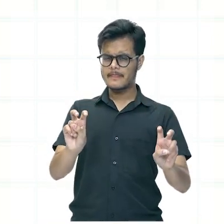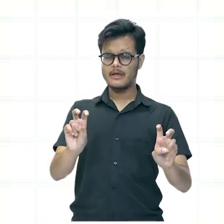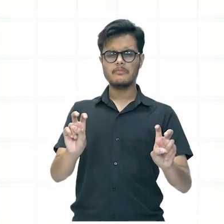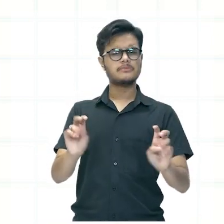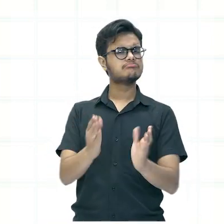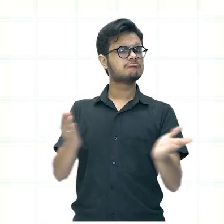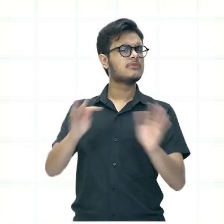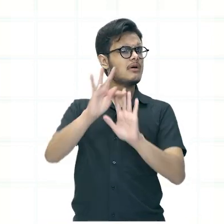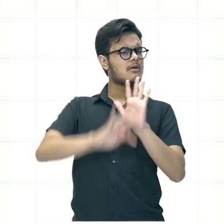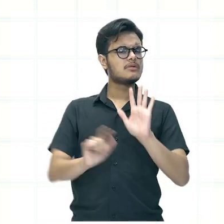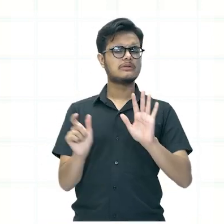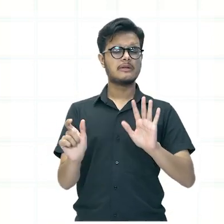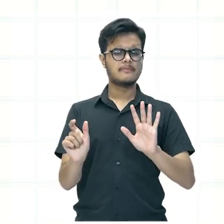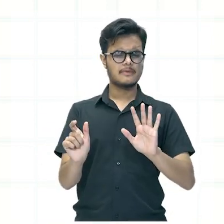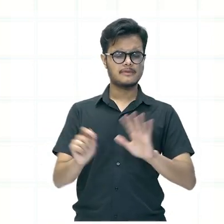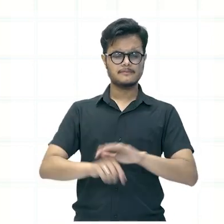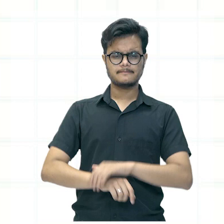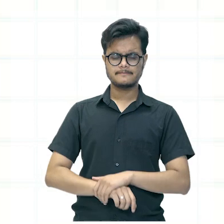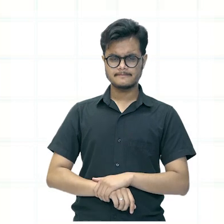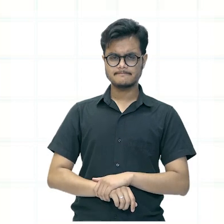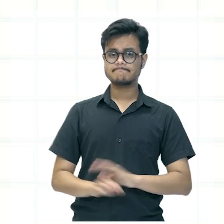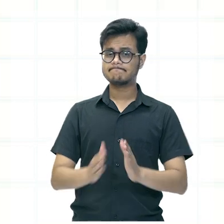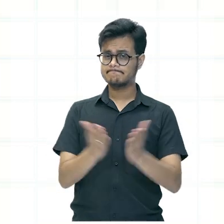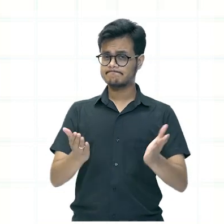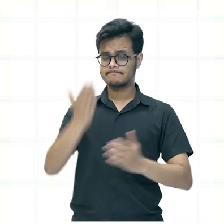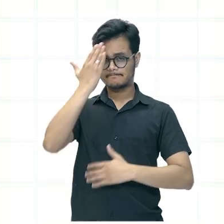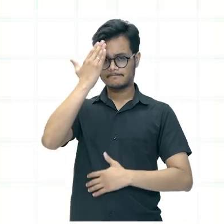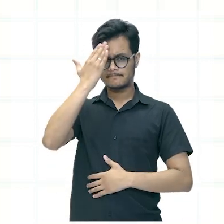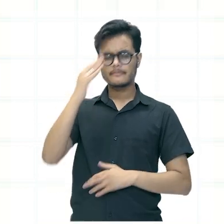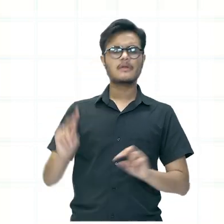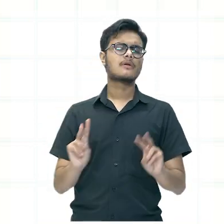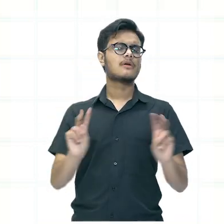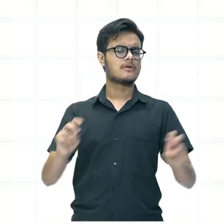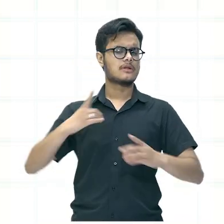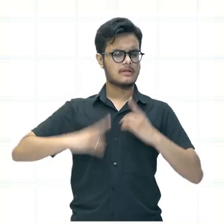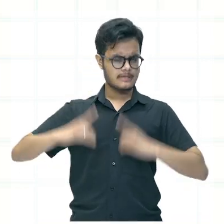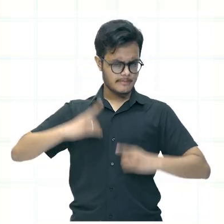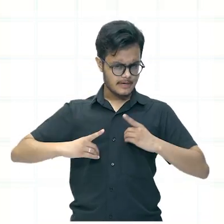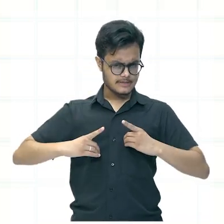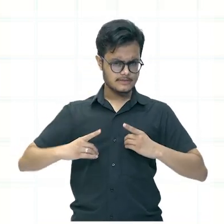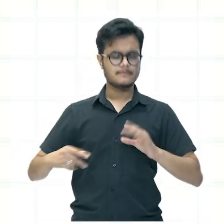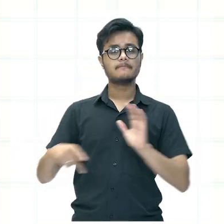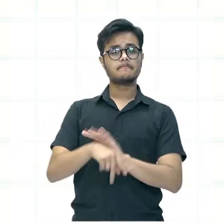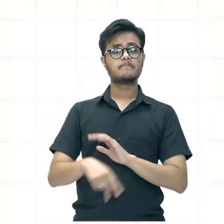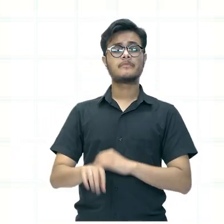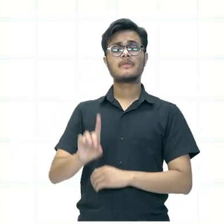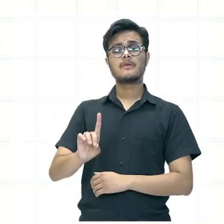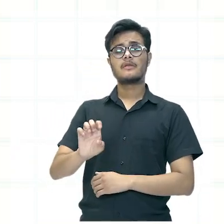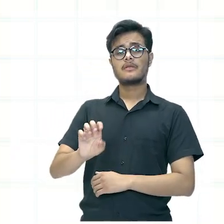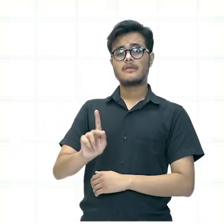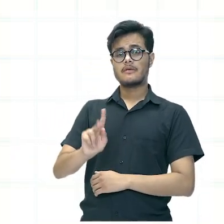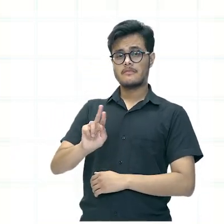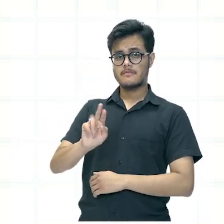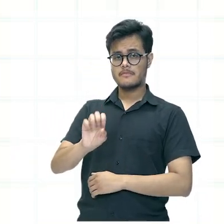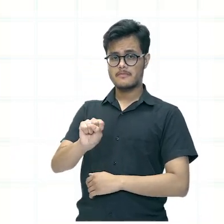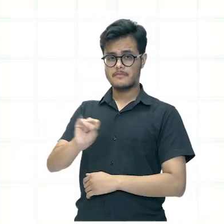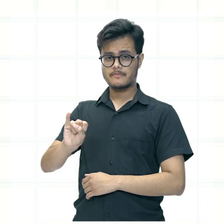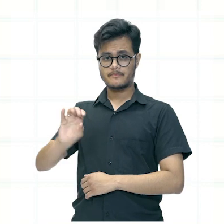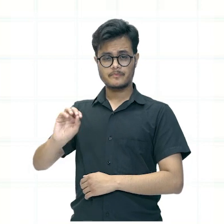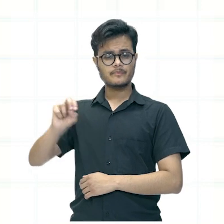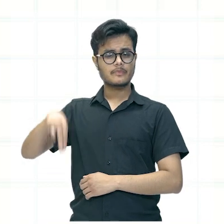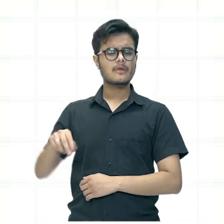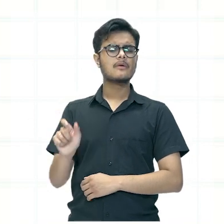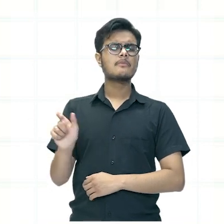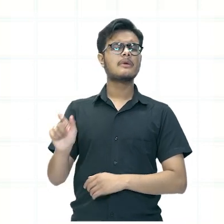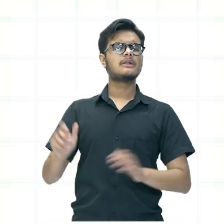do texto? Bom, novamente você já sabe que o assunto do texto é depression, né? Quais são as palavras que estão relacionadas a ele?